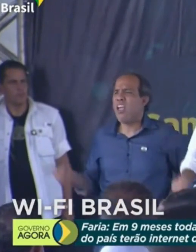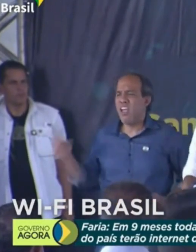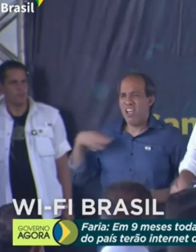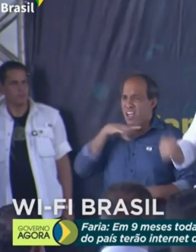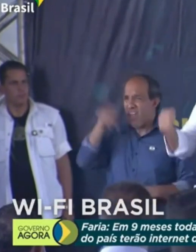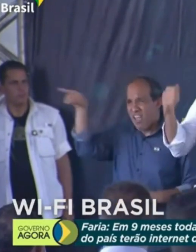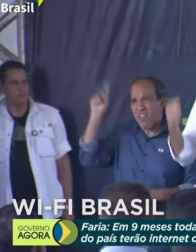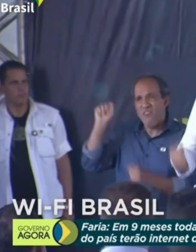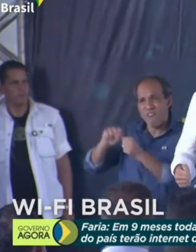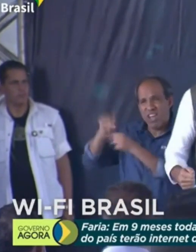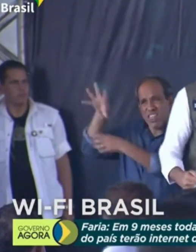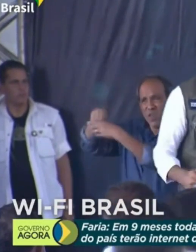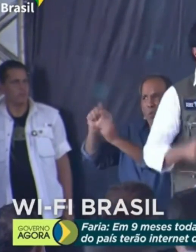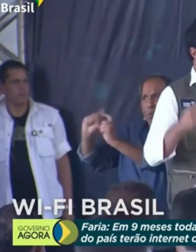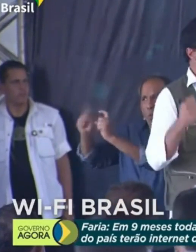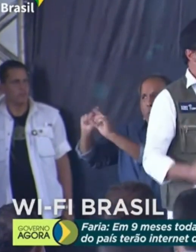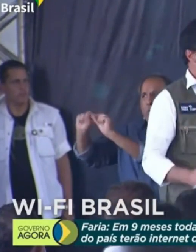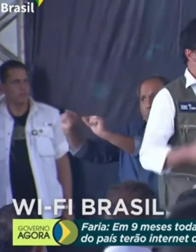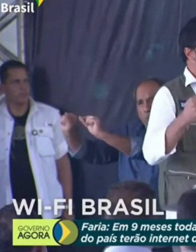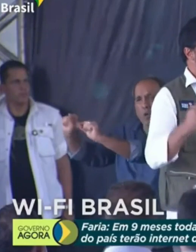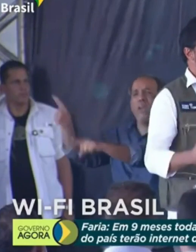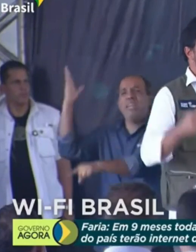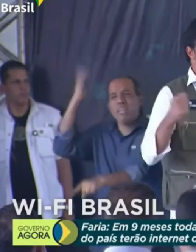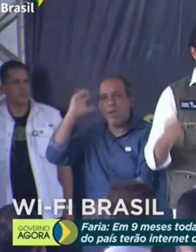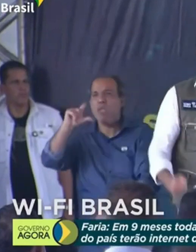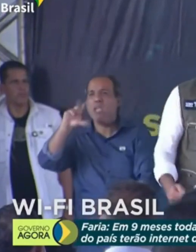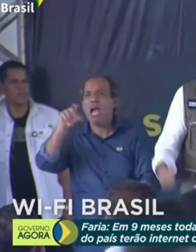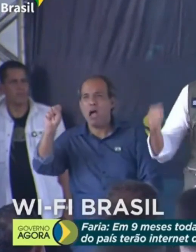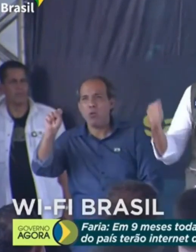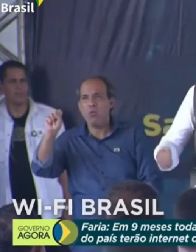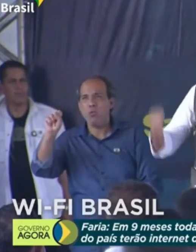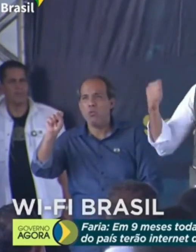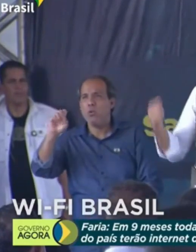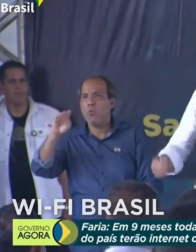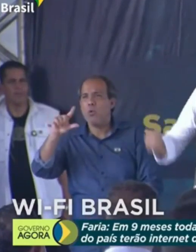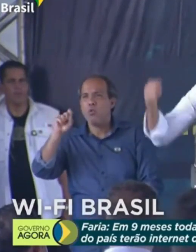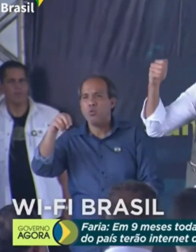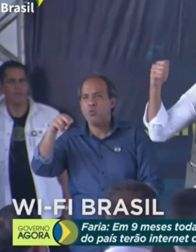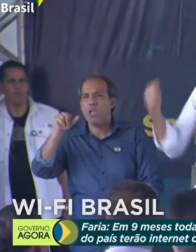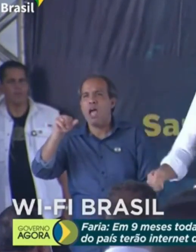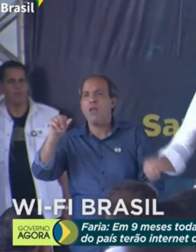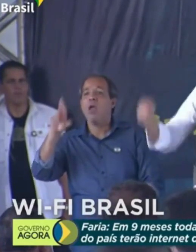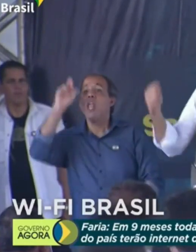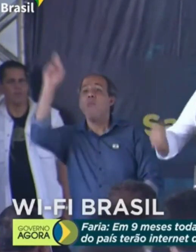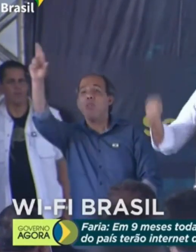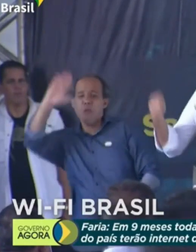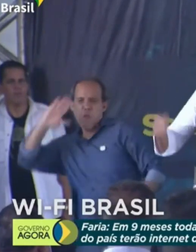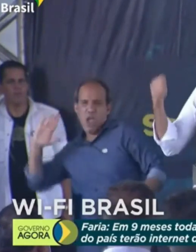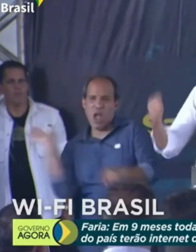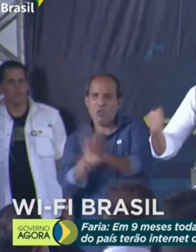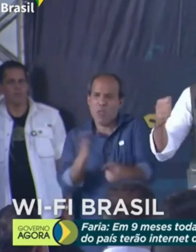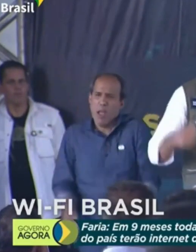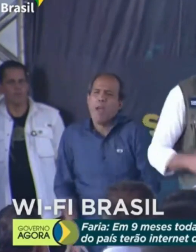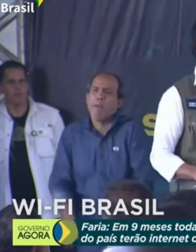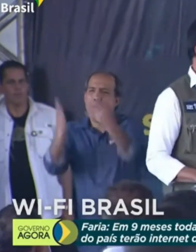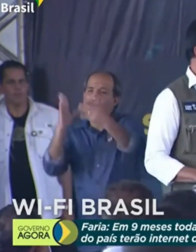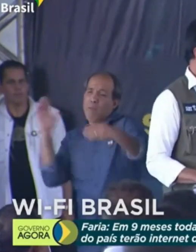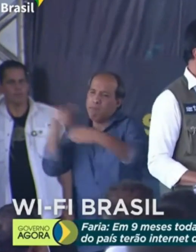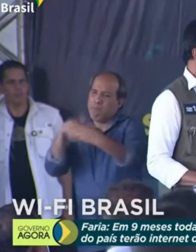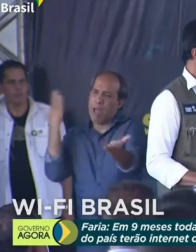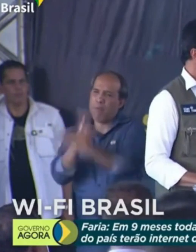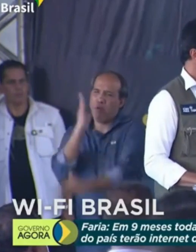isso porque eles sabem que Carlos Bolsonaro foi responsável pela eleição de Jair Bolsonaro.